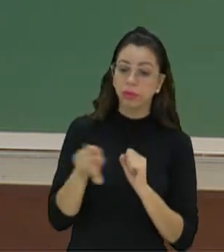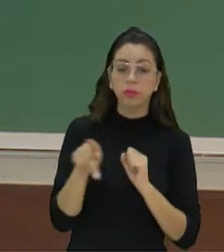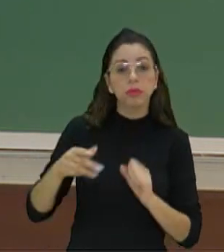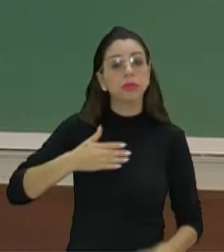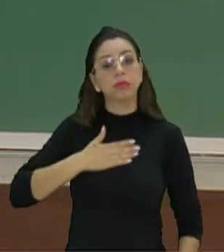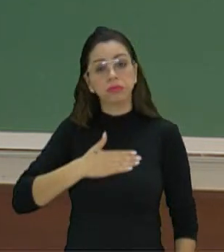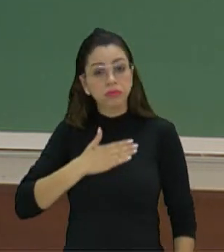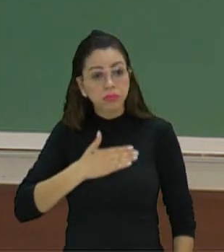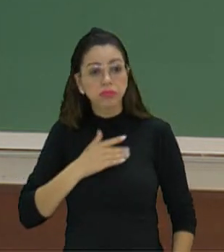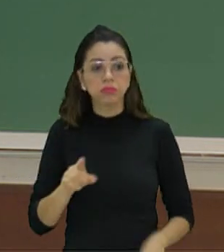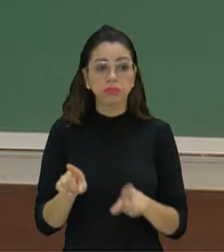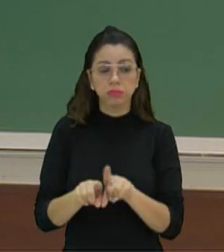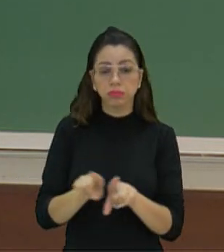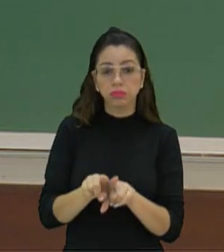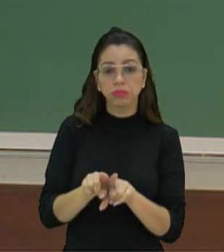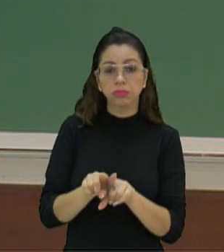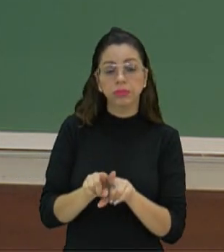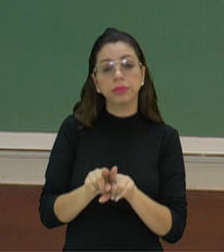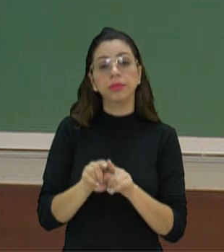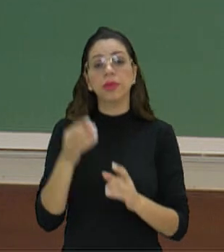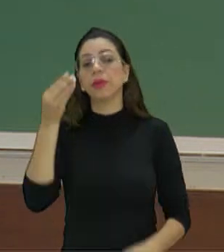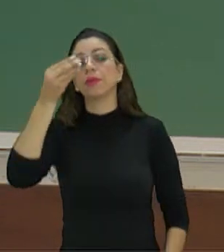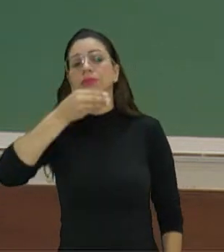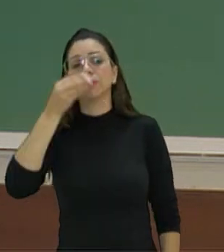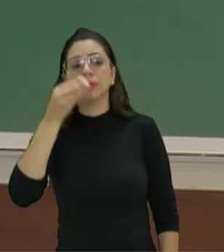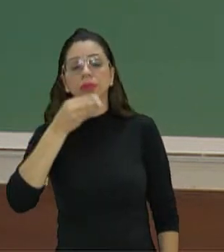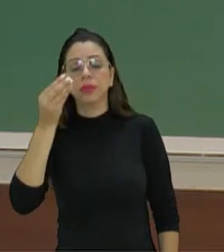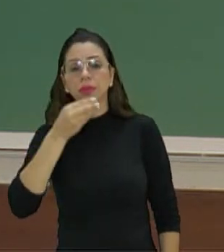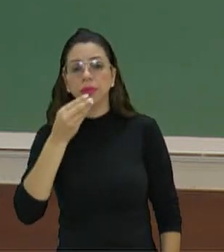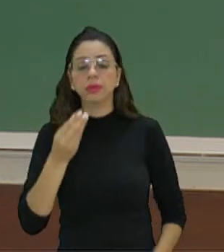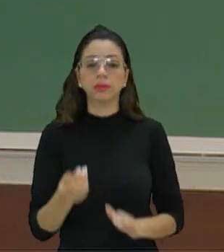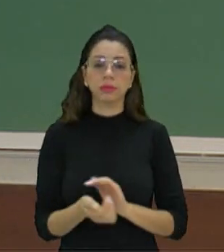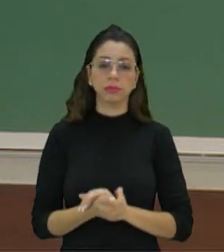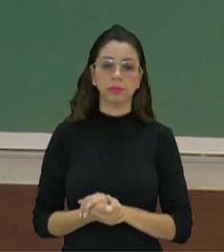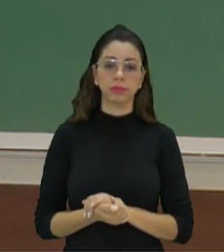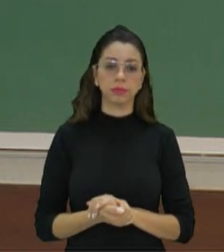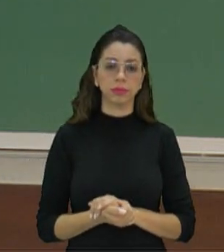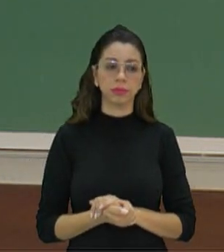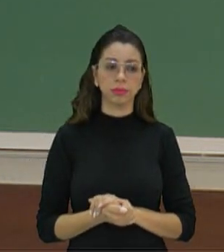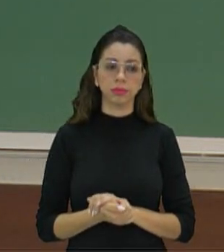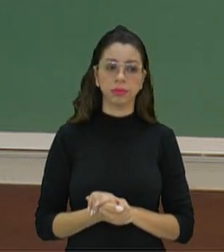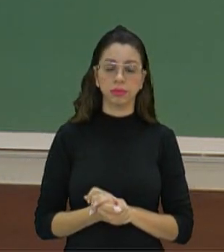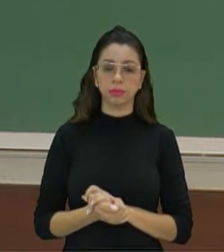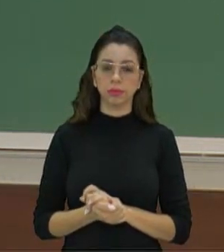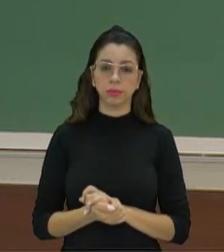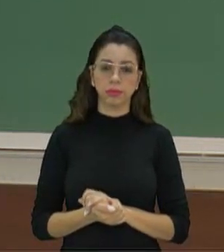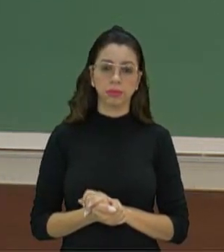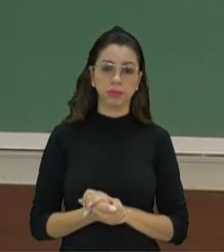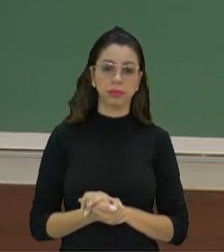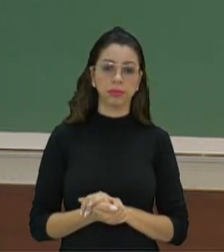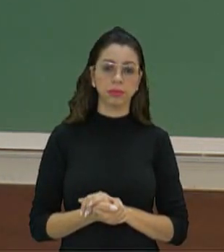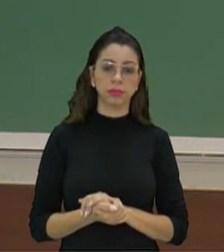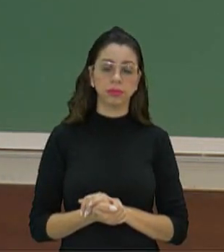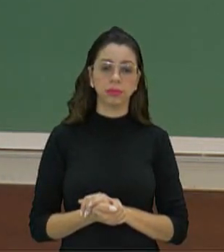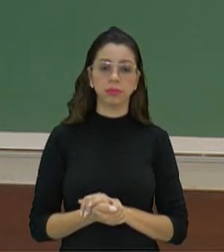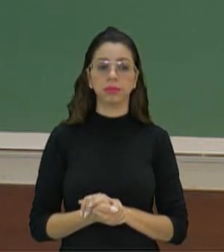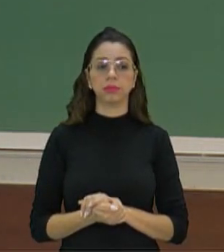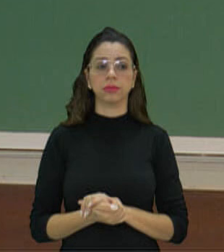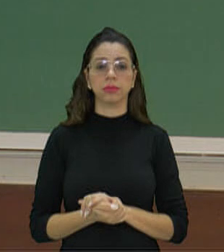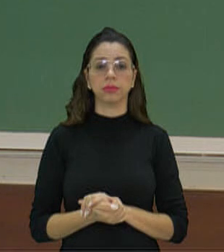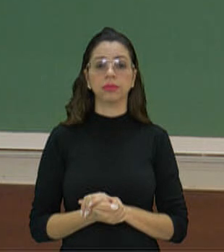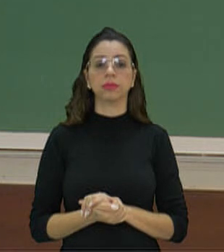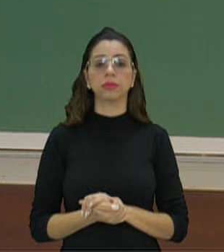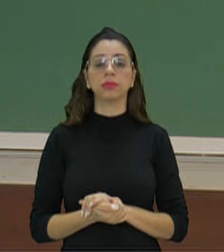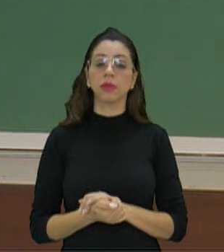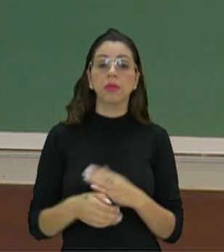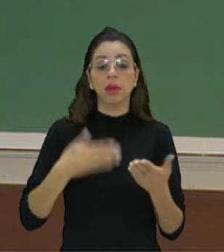professores. Luncheon, talvez seja o lanche, né, a merenda. To study, to play sports, talvez o que você mais gosta seja